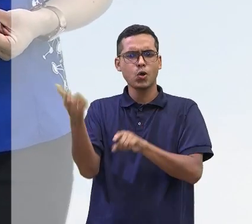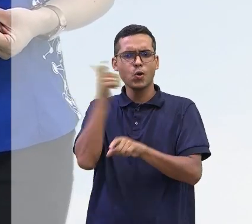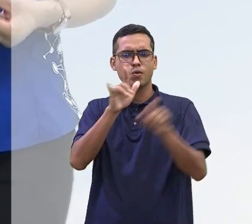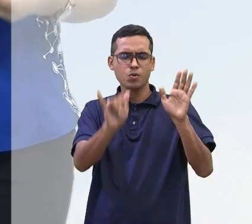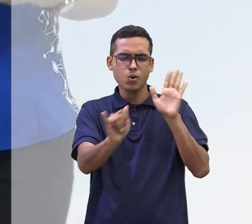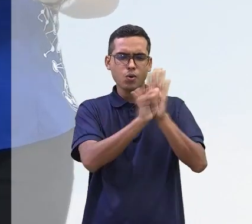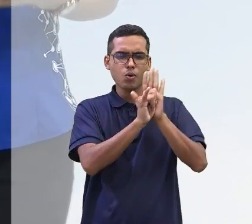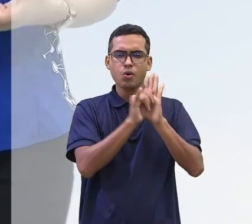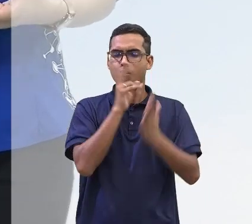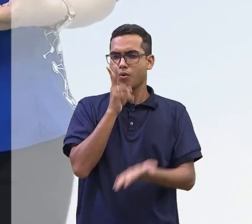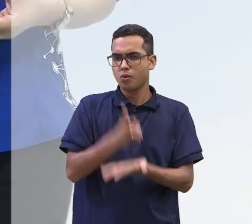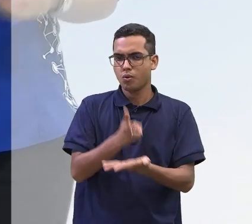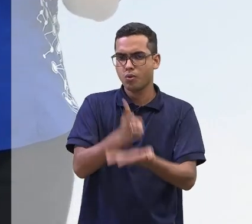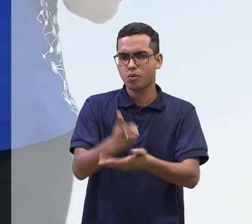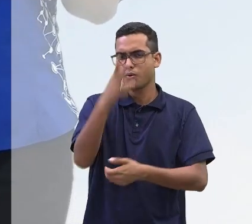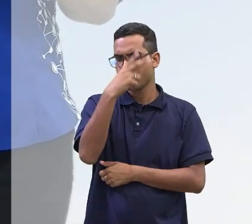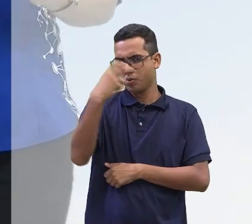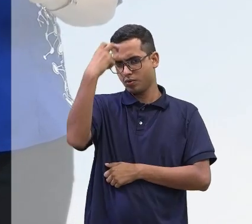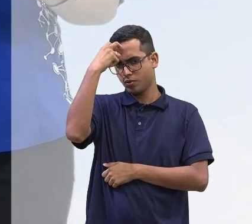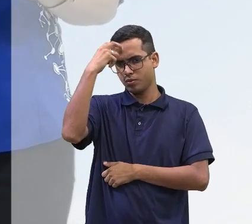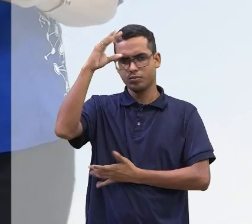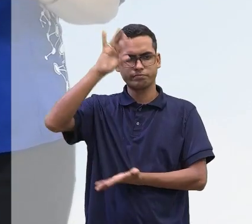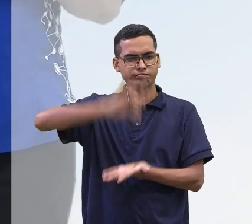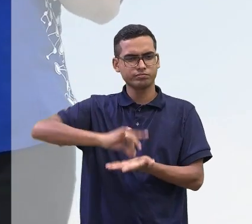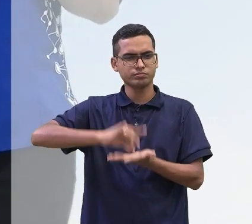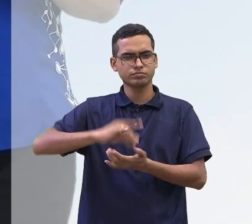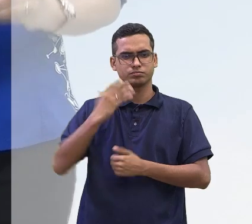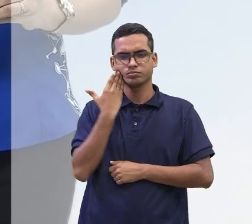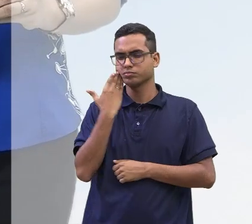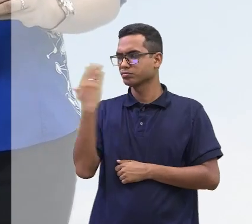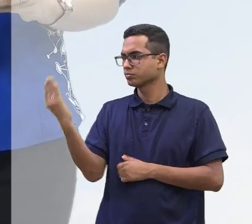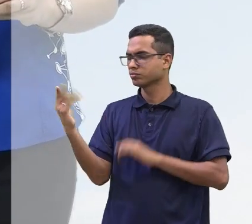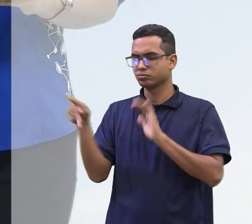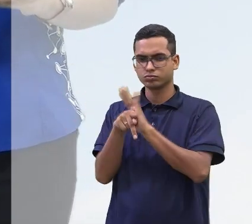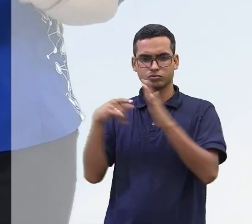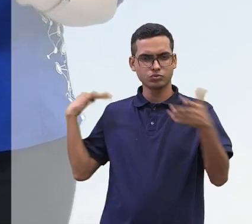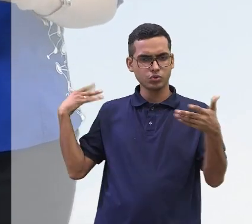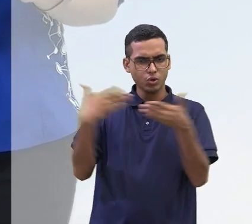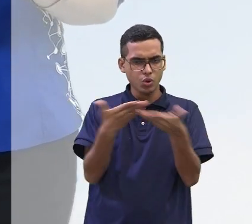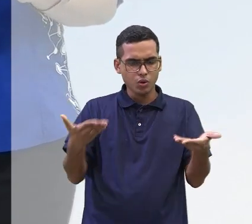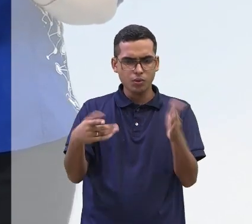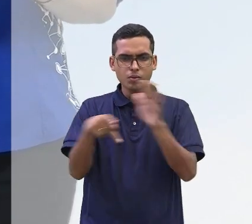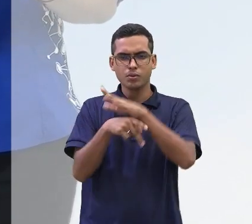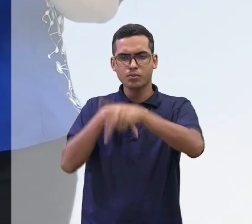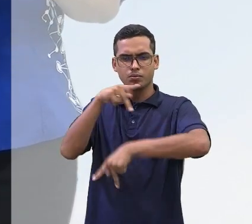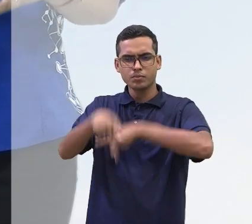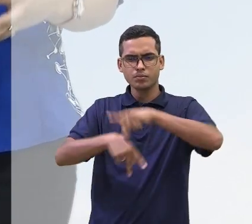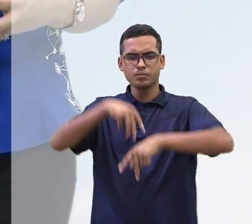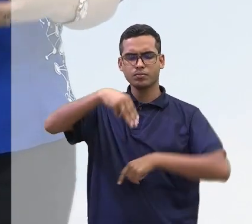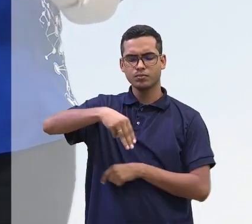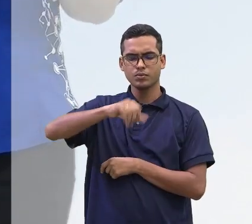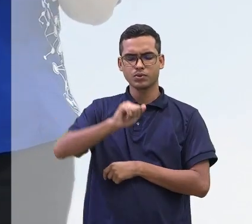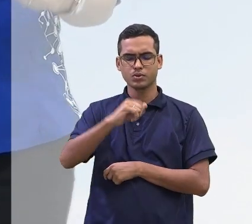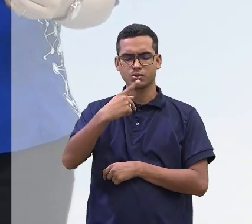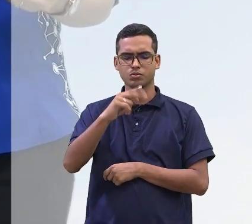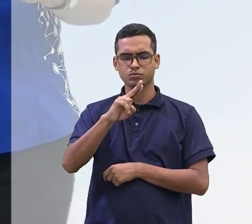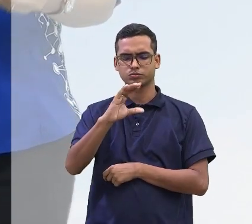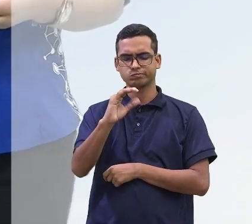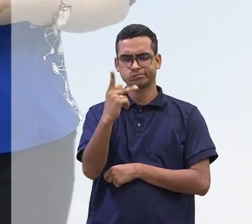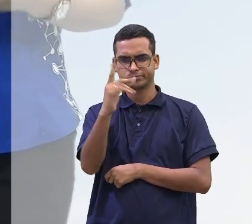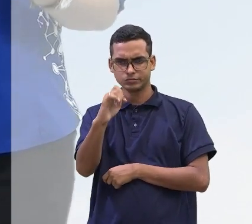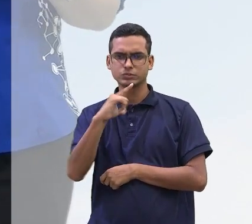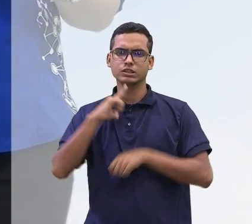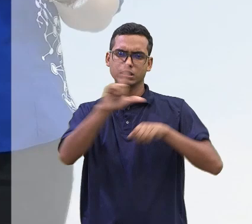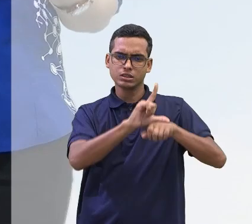identidade cultural viva. Prova disso é que atualmente o povo Mapuche, tem lideranças